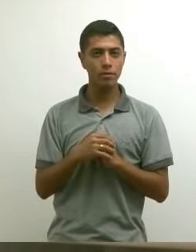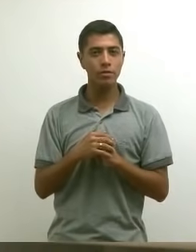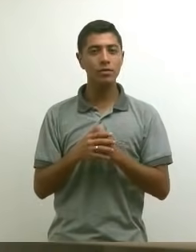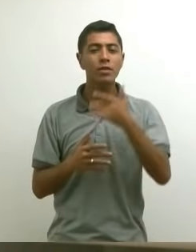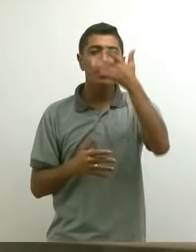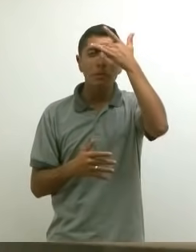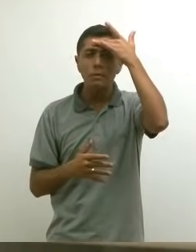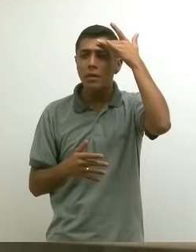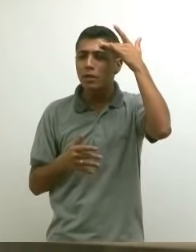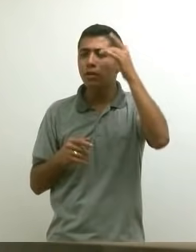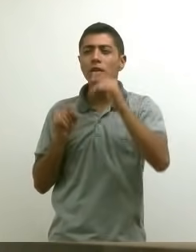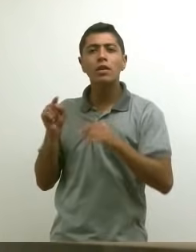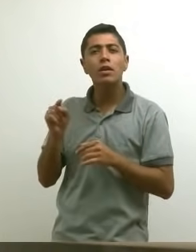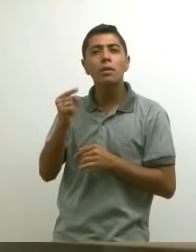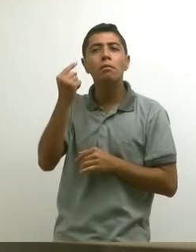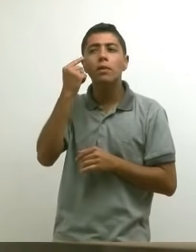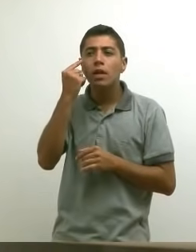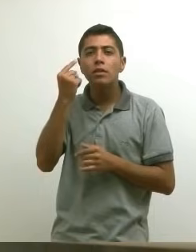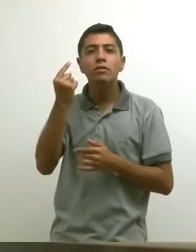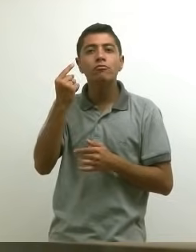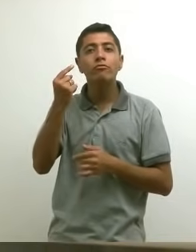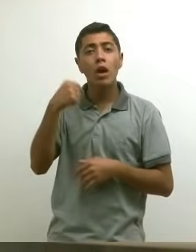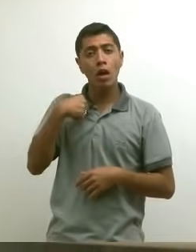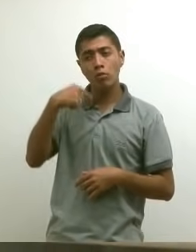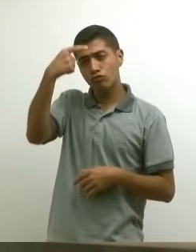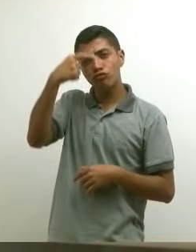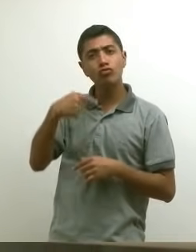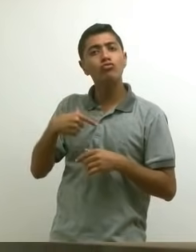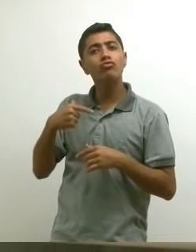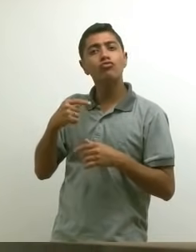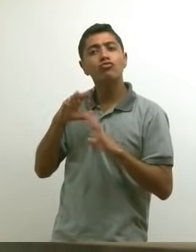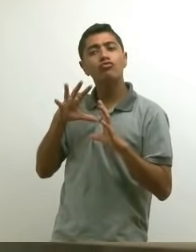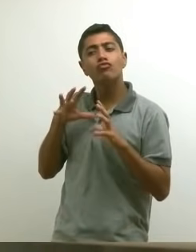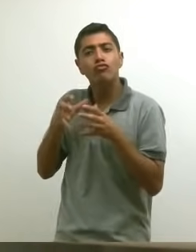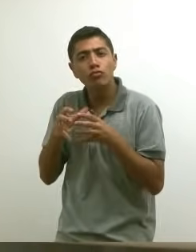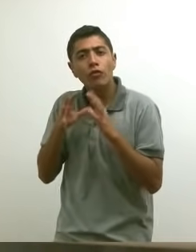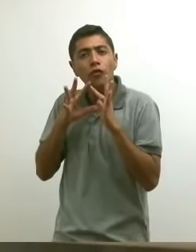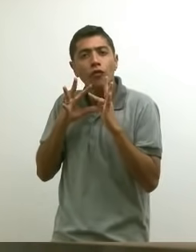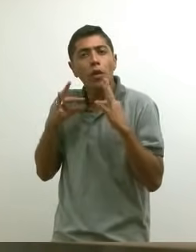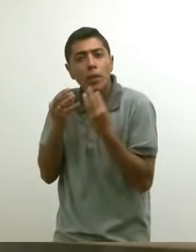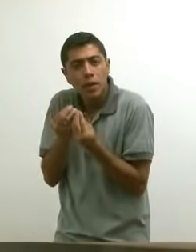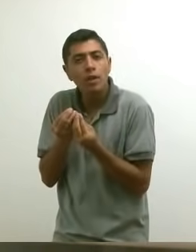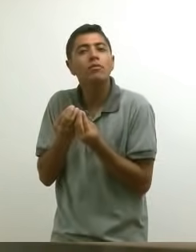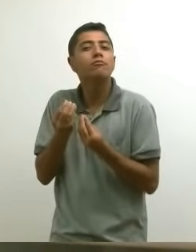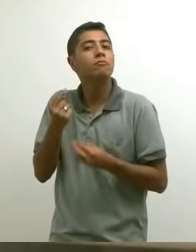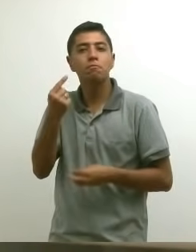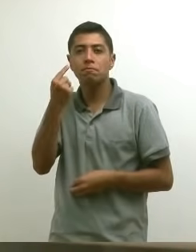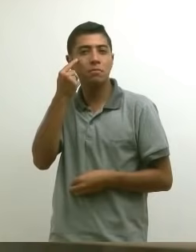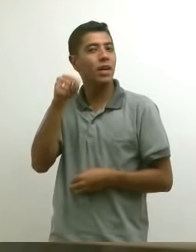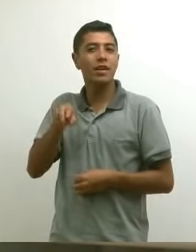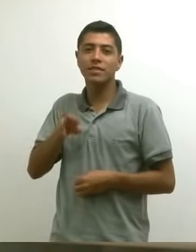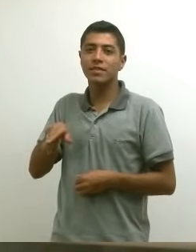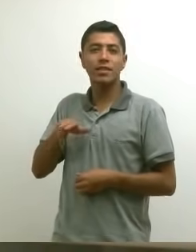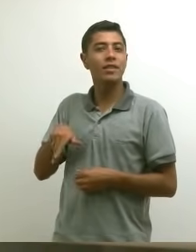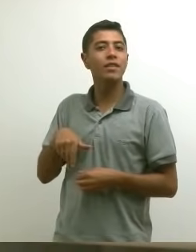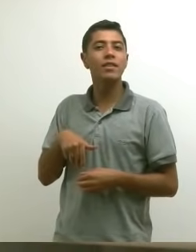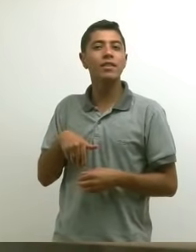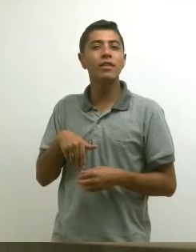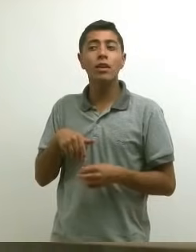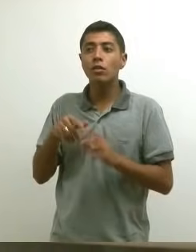da sociedade mas possam pensar por si mesmo isso gerou todo esse movimento do século 15 e 16 do pensar e